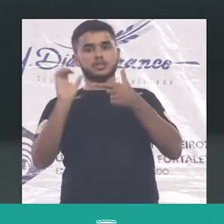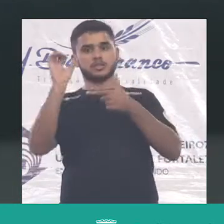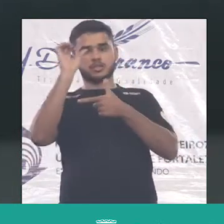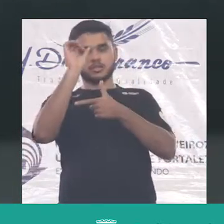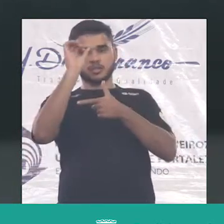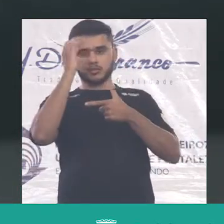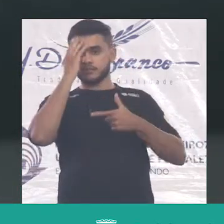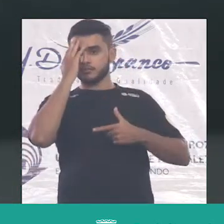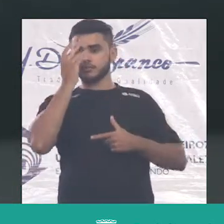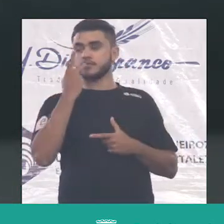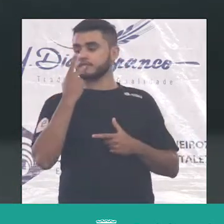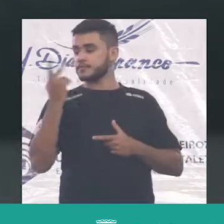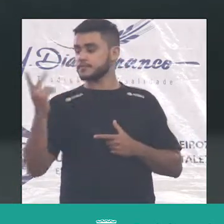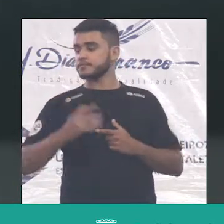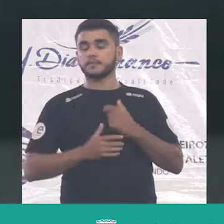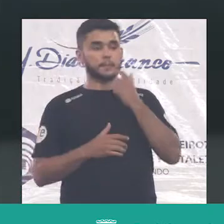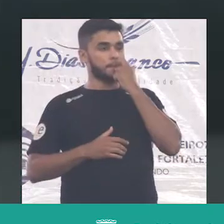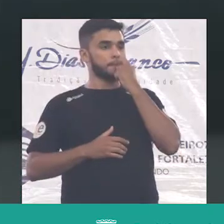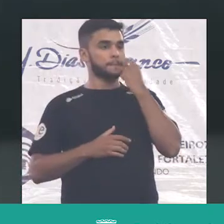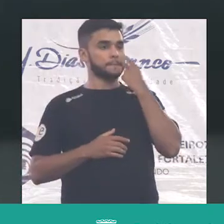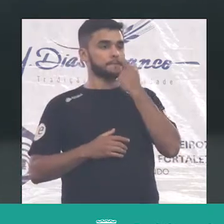Calma. Cilindro.